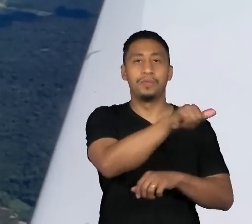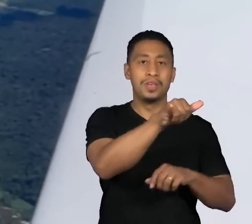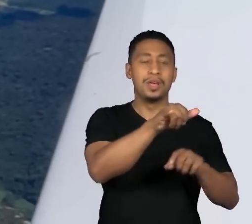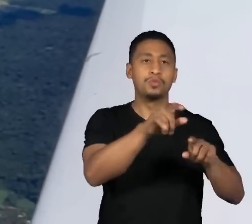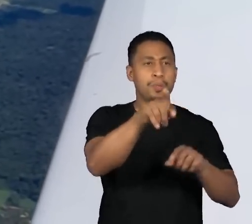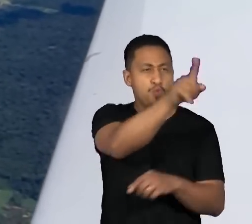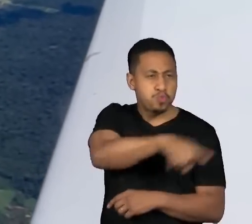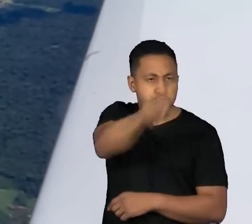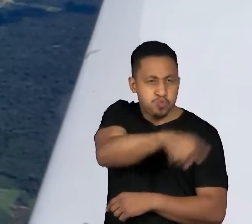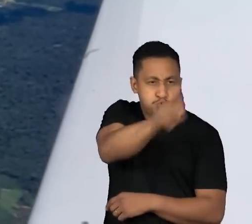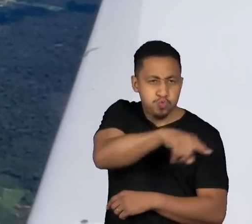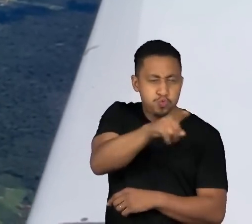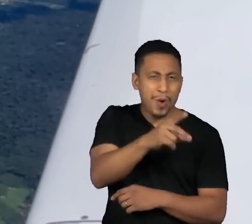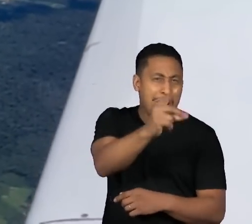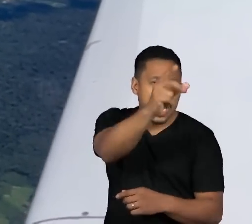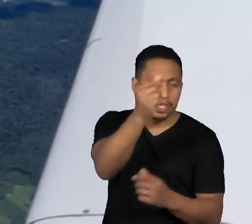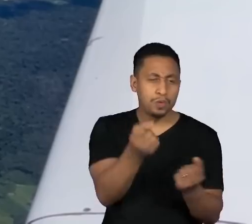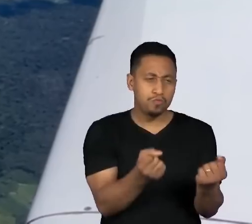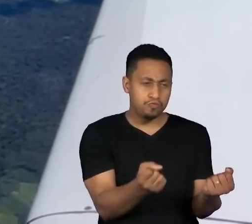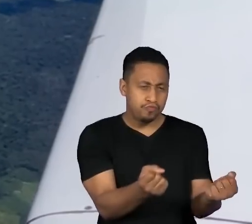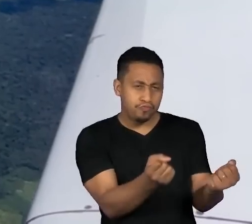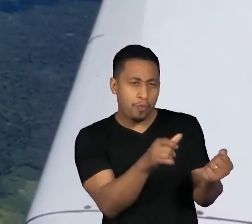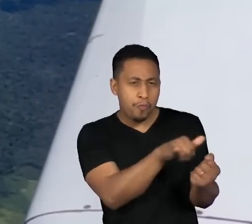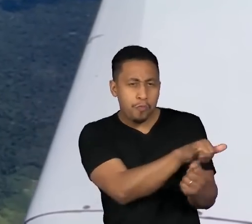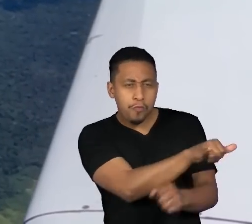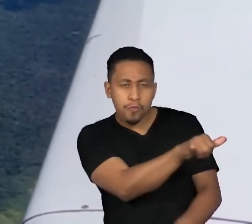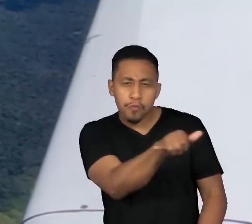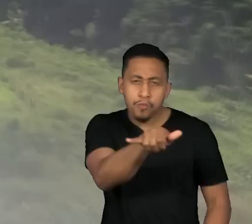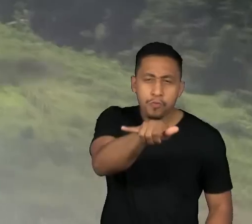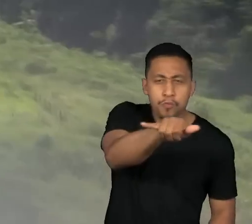Parte alterada pelas ações do homem.